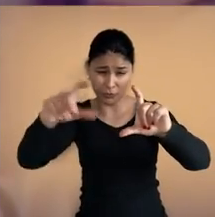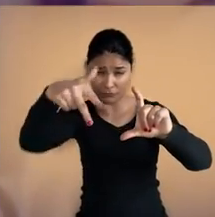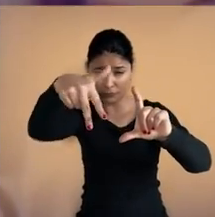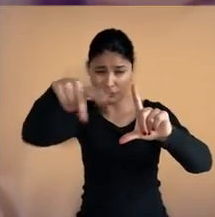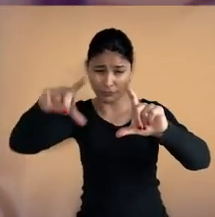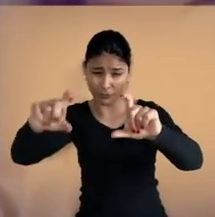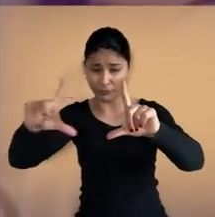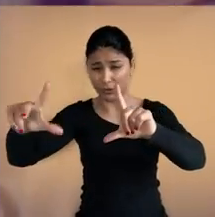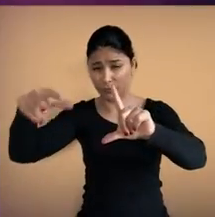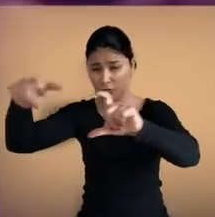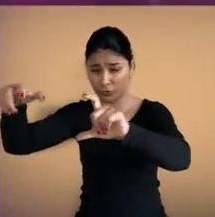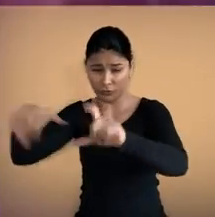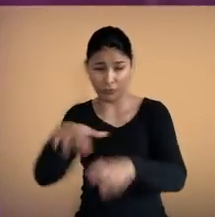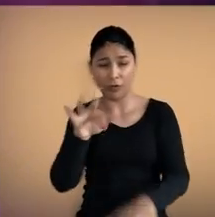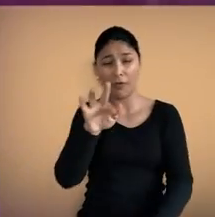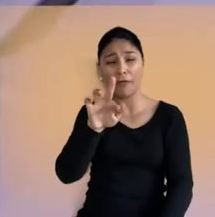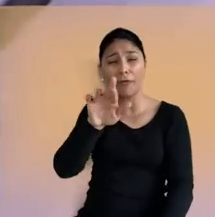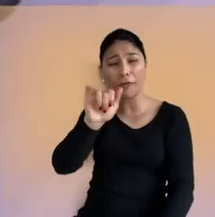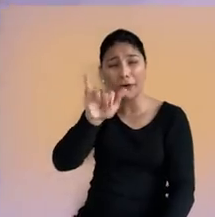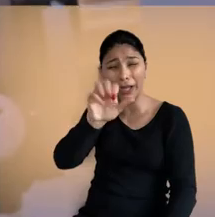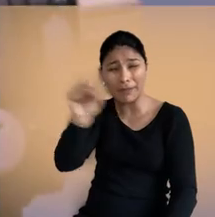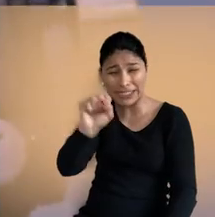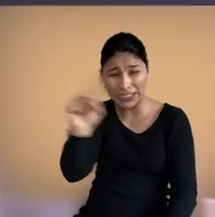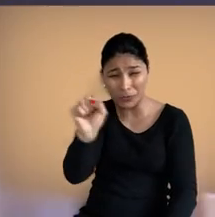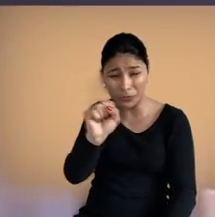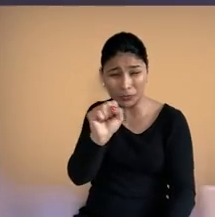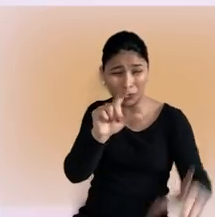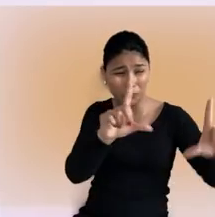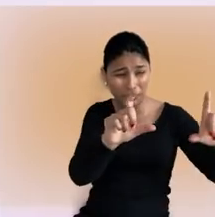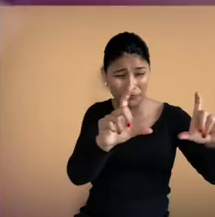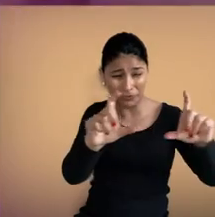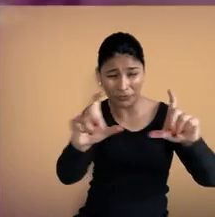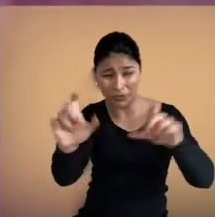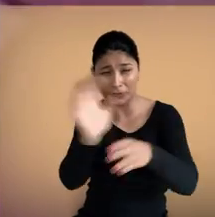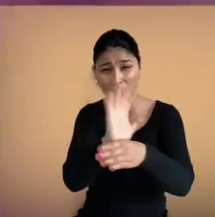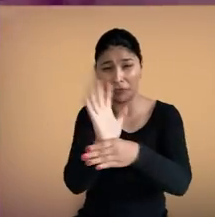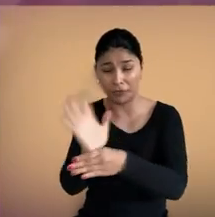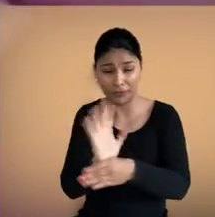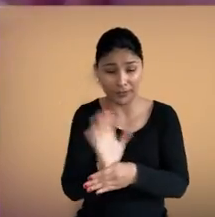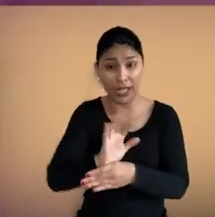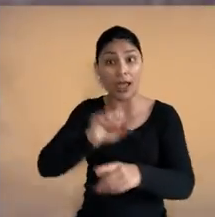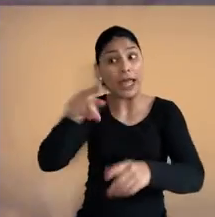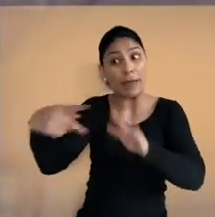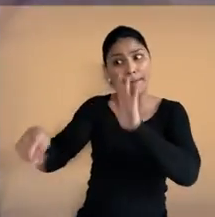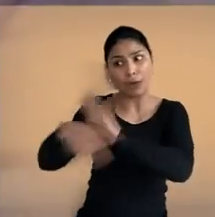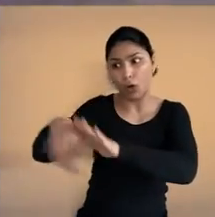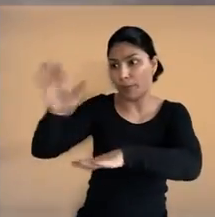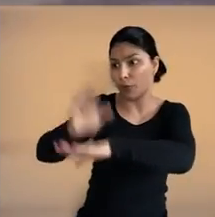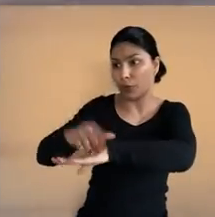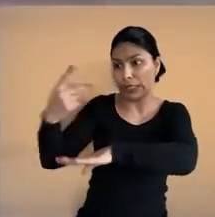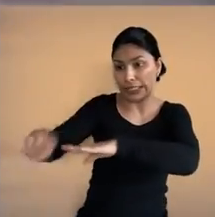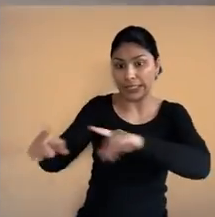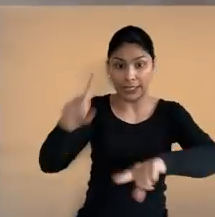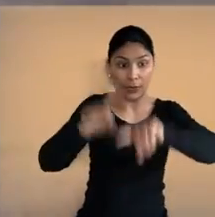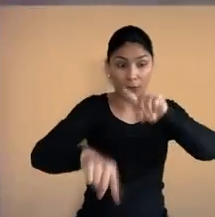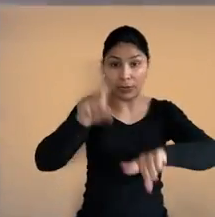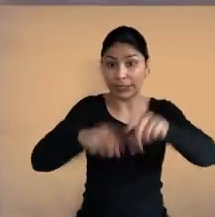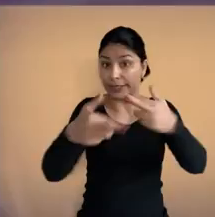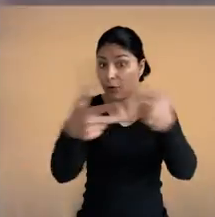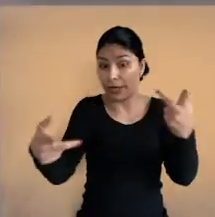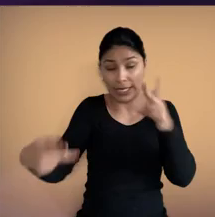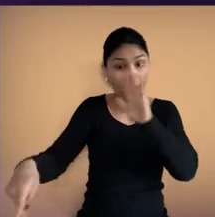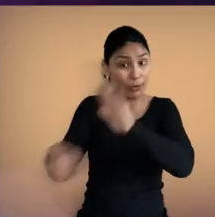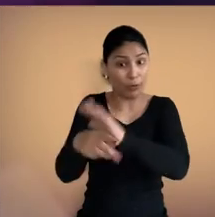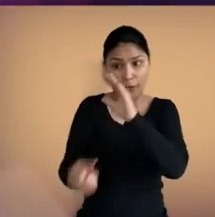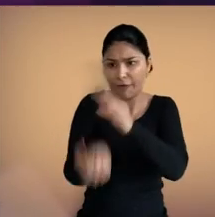dos frames de seus filmes, utilizando uma série de equipamentos que ele mesmo fabricava. Mas sobre